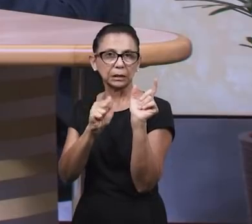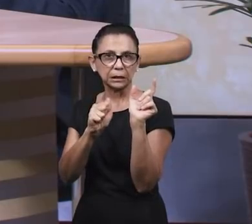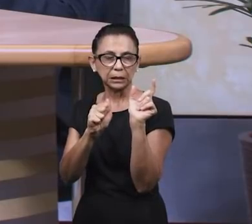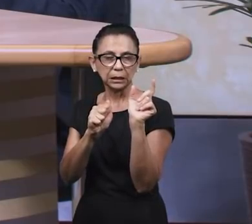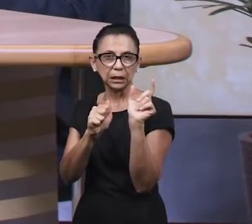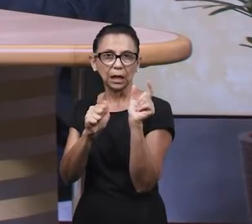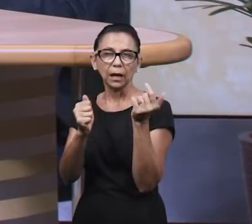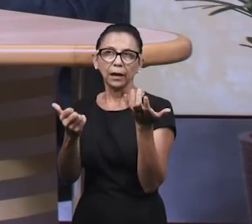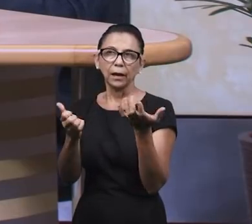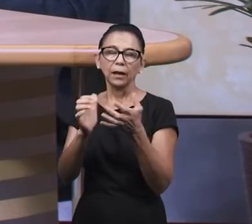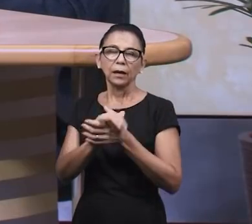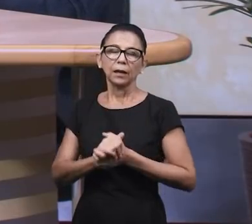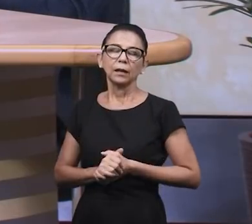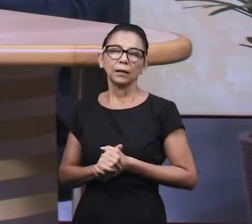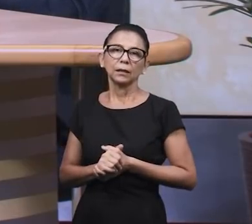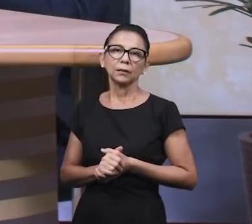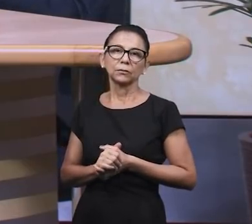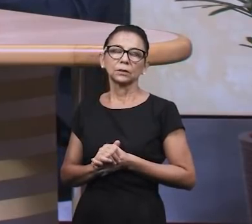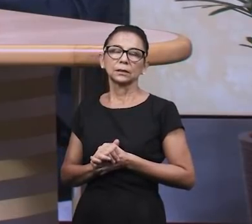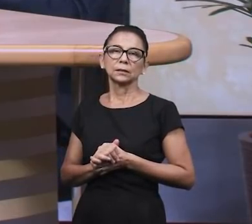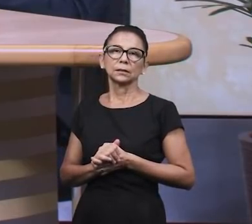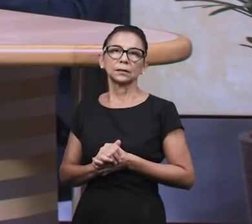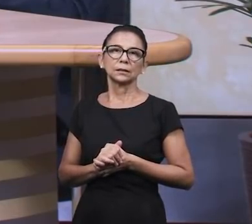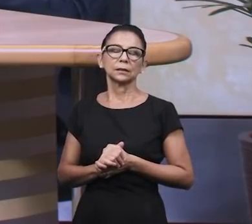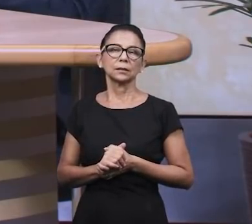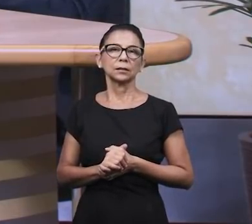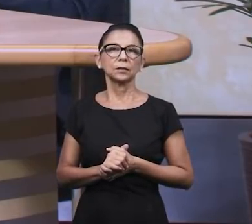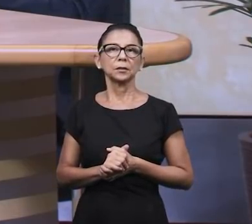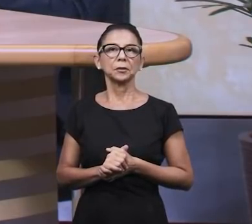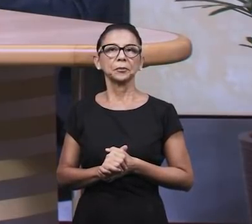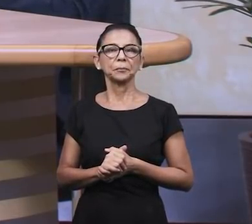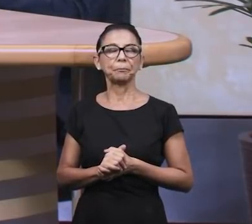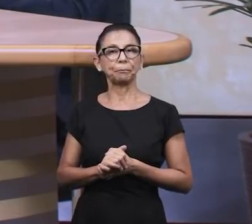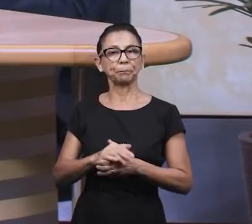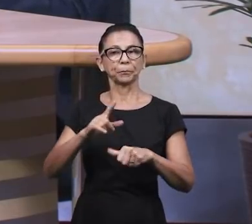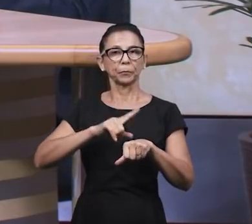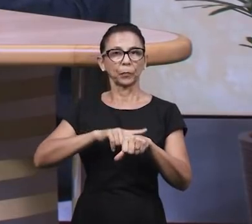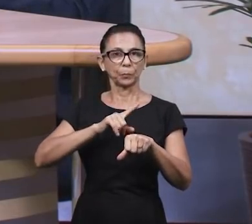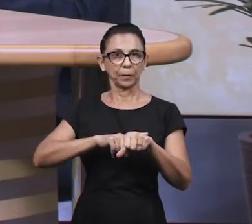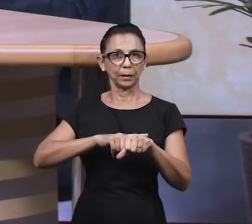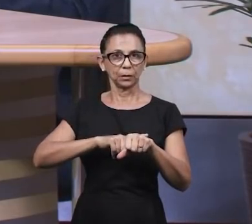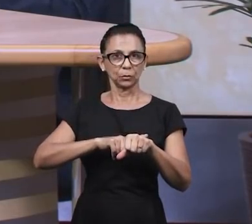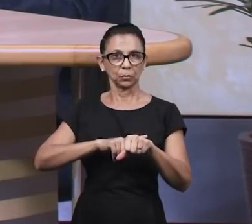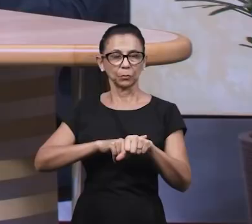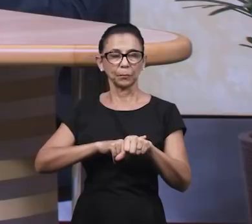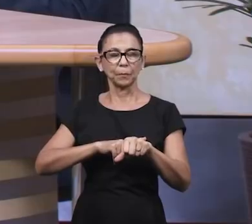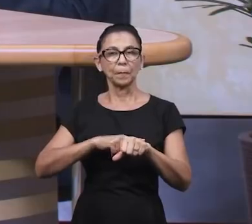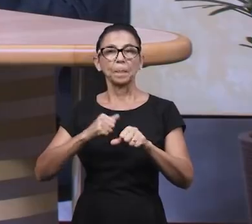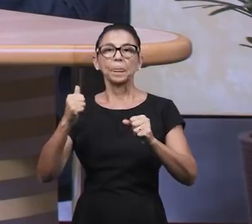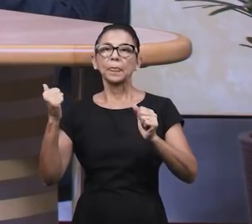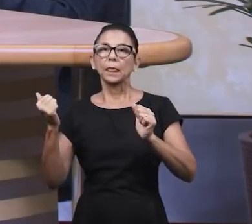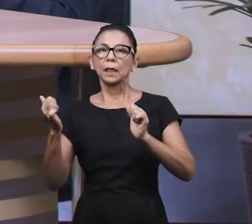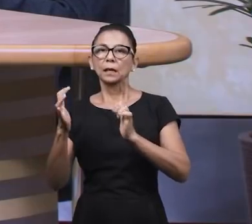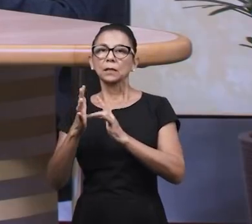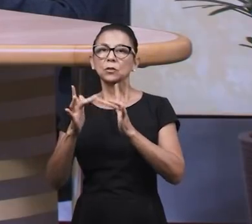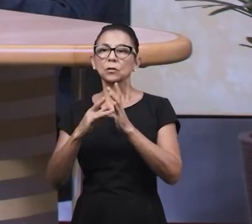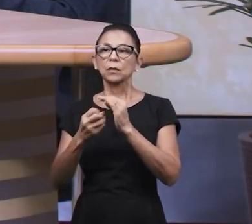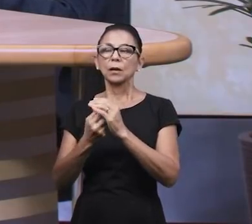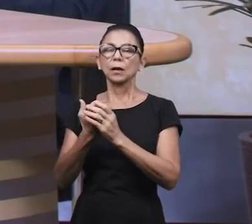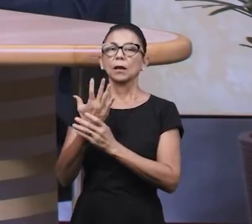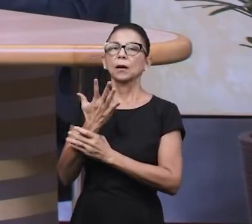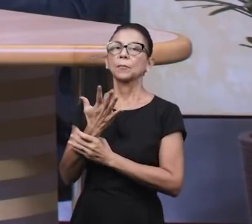de Deus. São momentos no Velho Testamento em que Jesus aparece em forma de